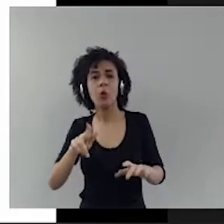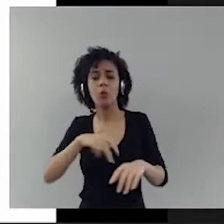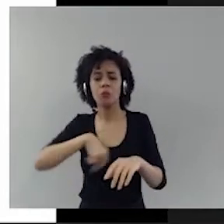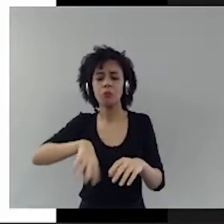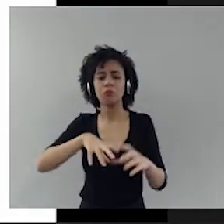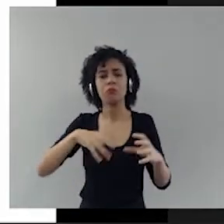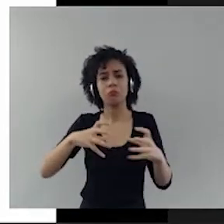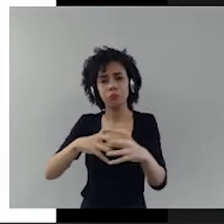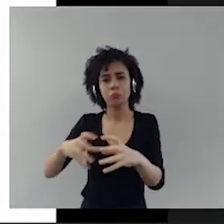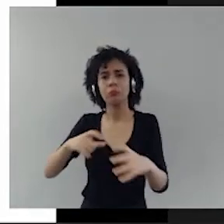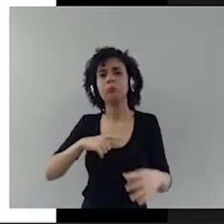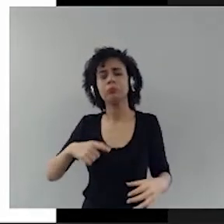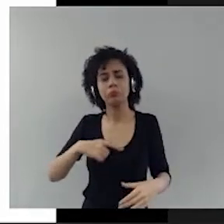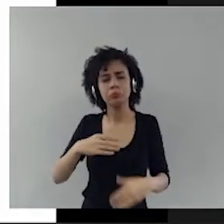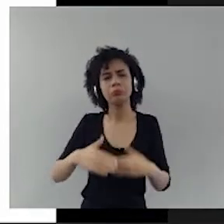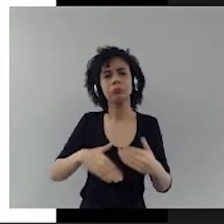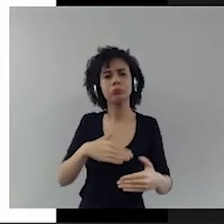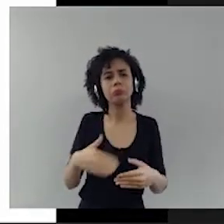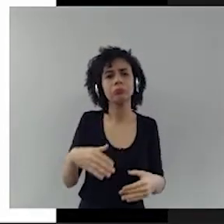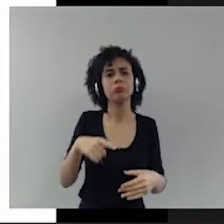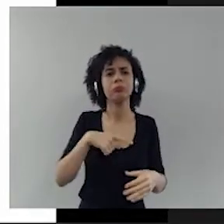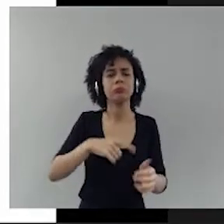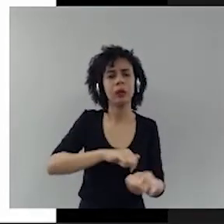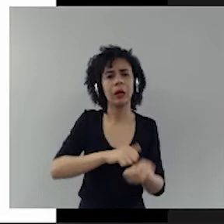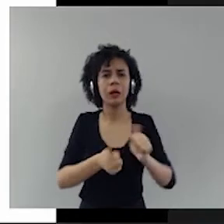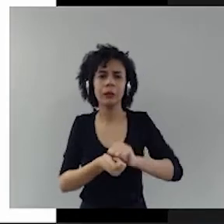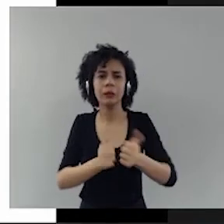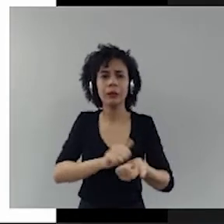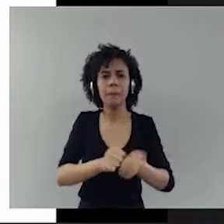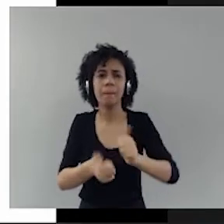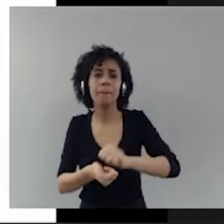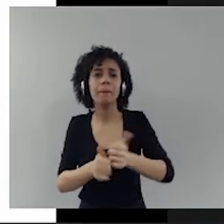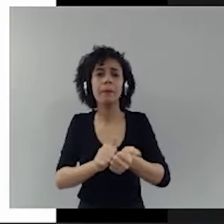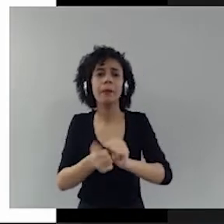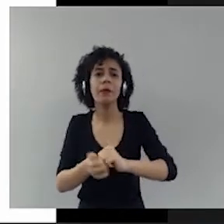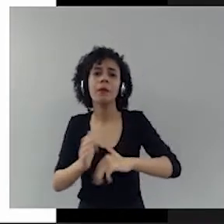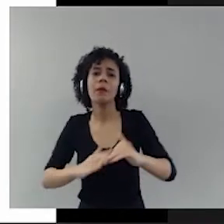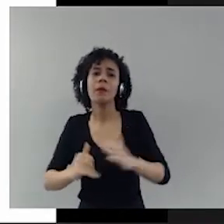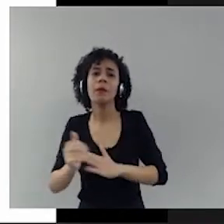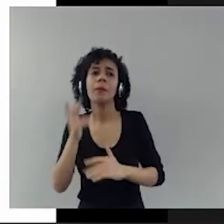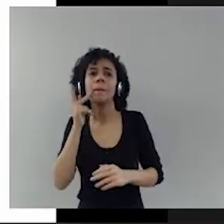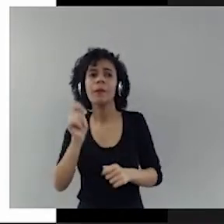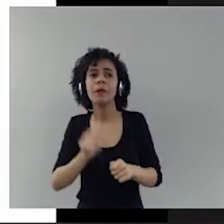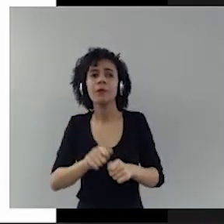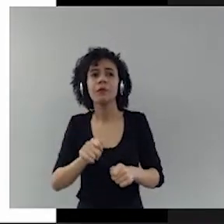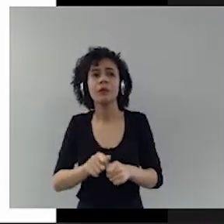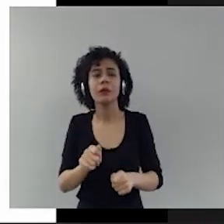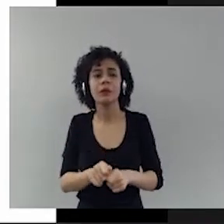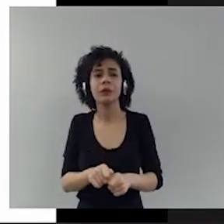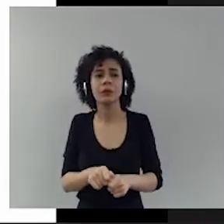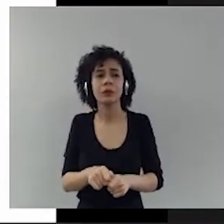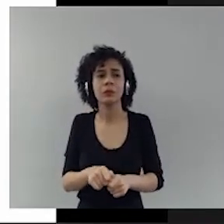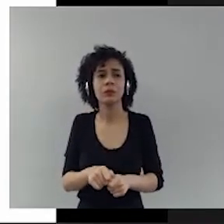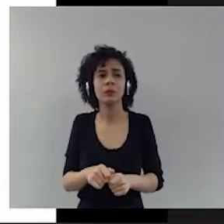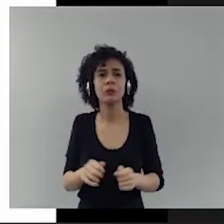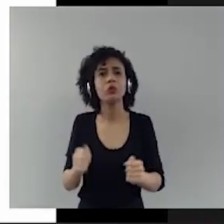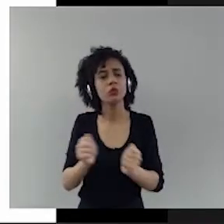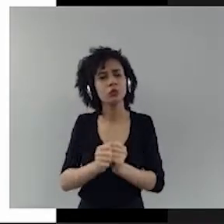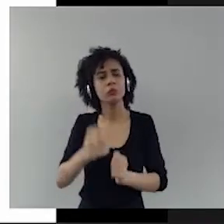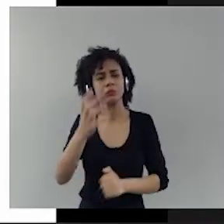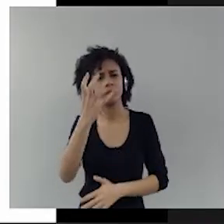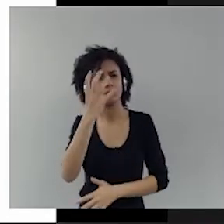externo vem também adaptando as suas práticas para agir um